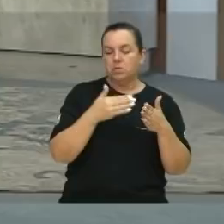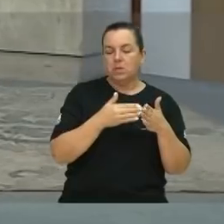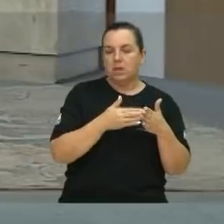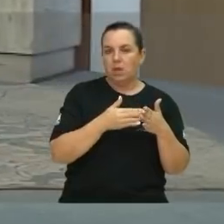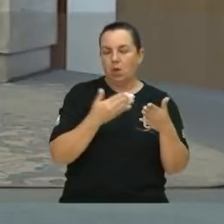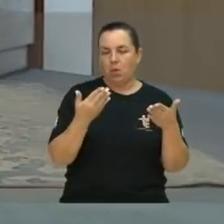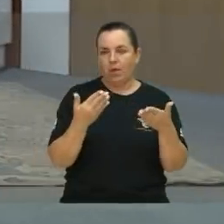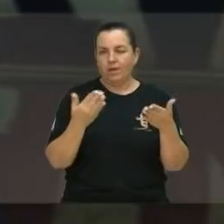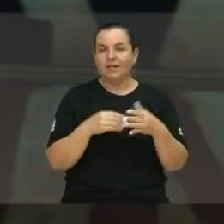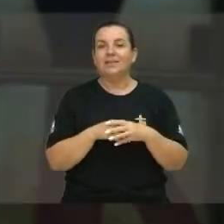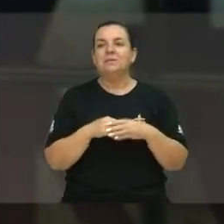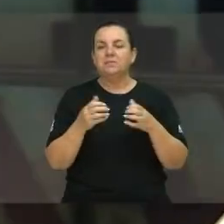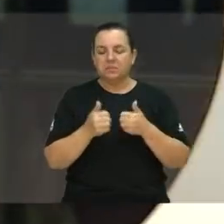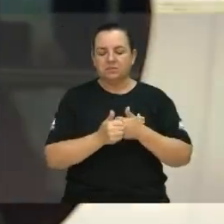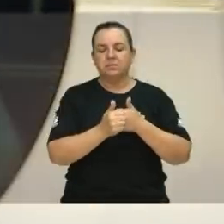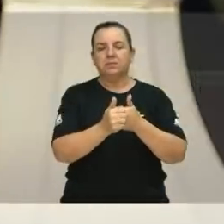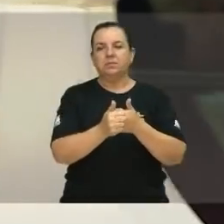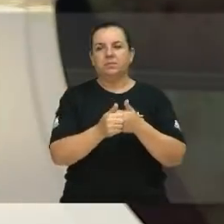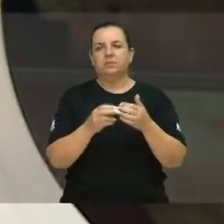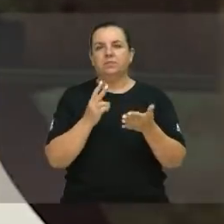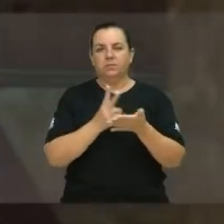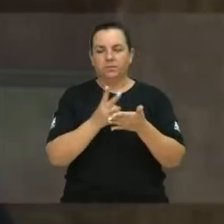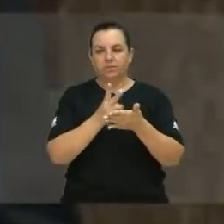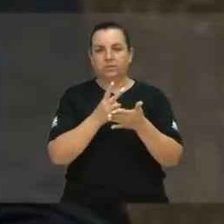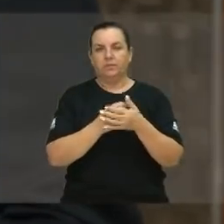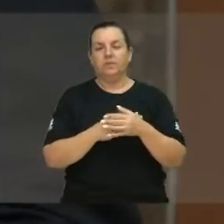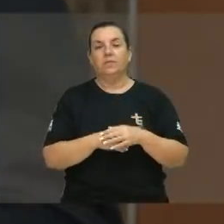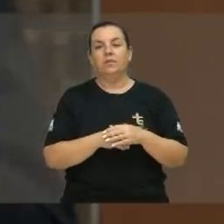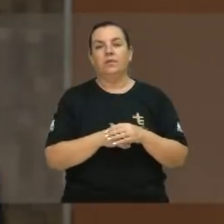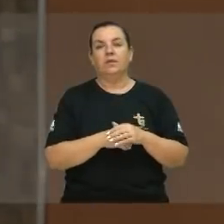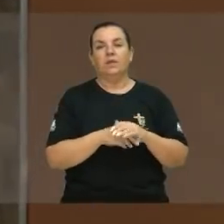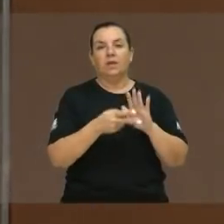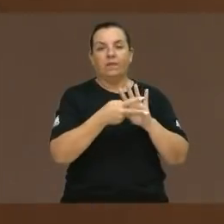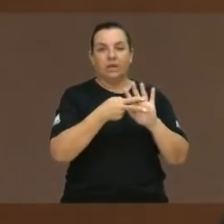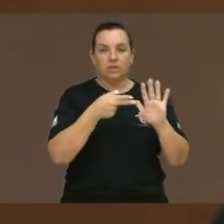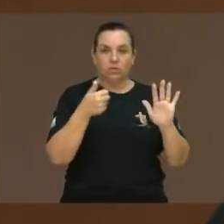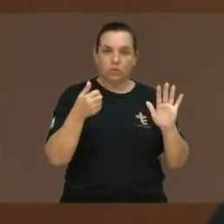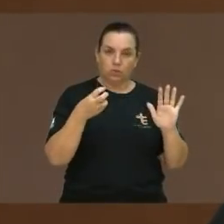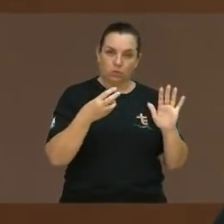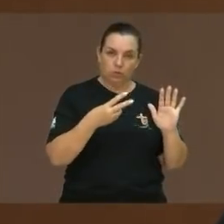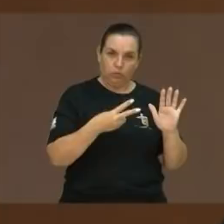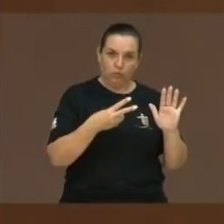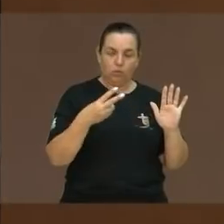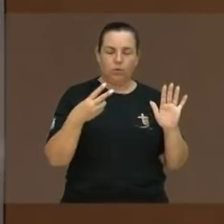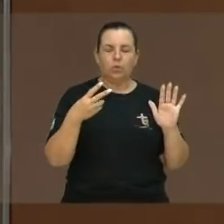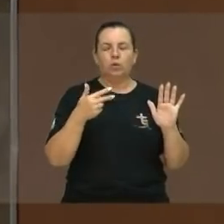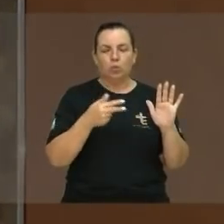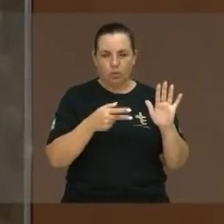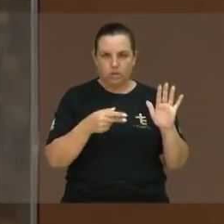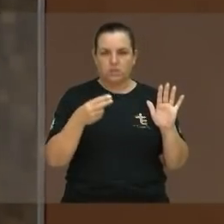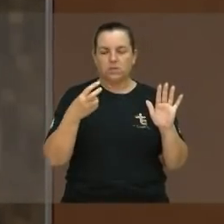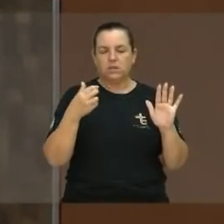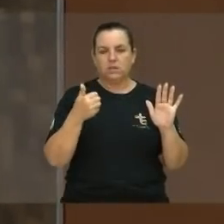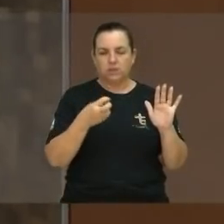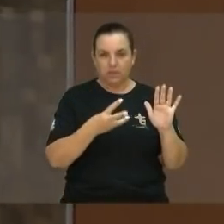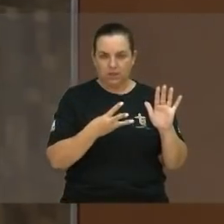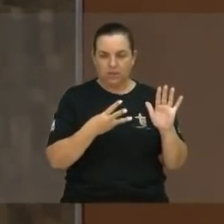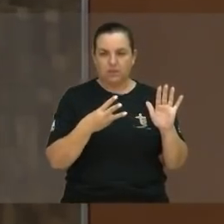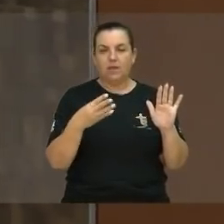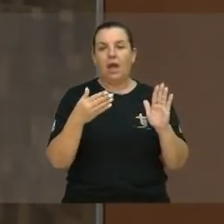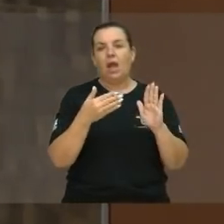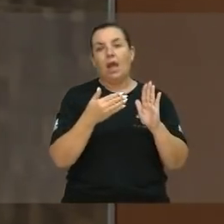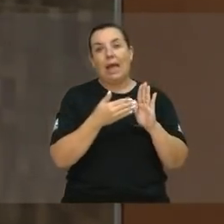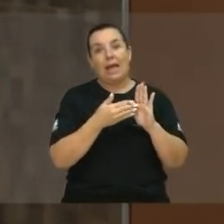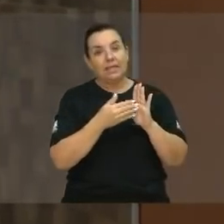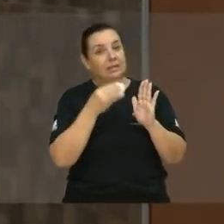e aí vamos seguir desde o versículo 12 e 13 12 tentaremos chegar ao